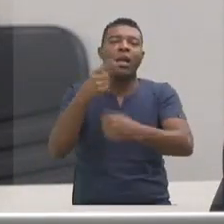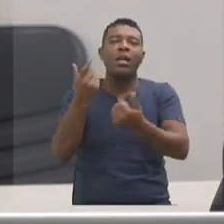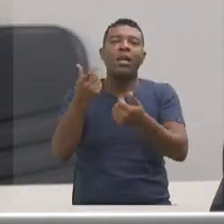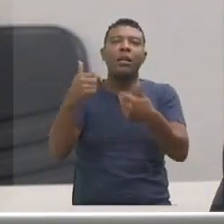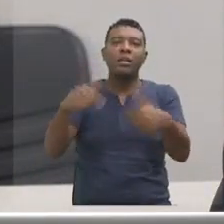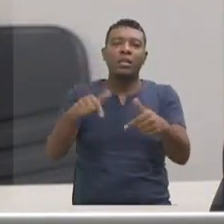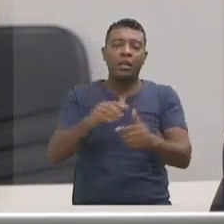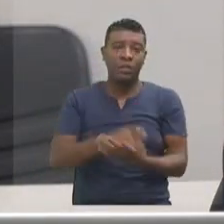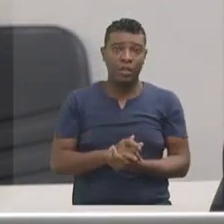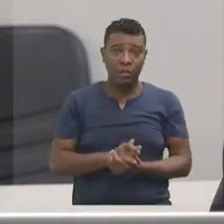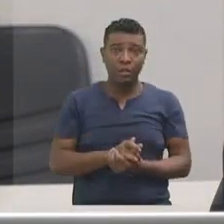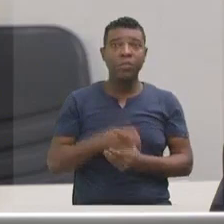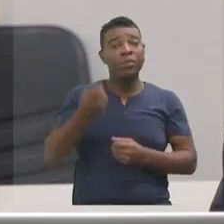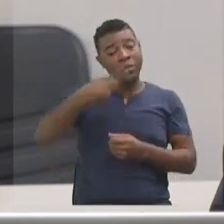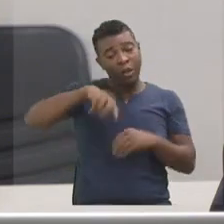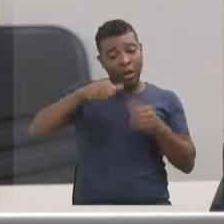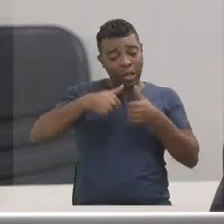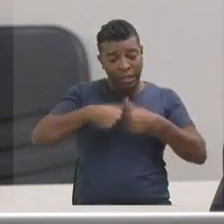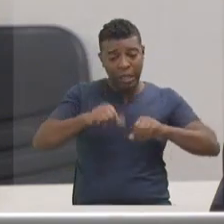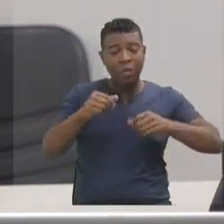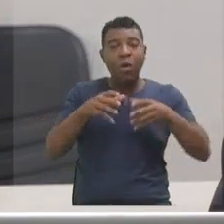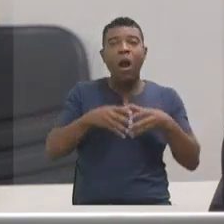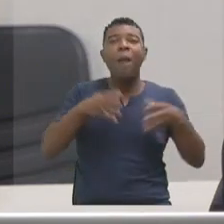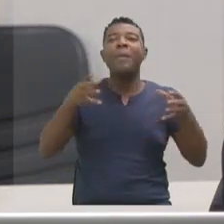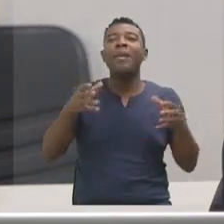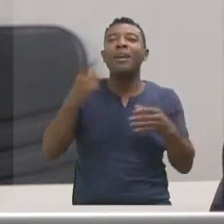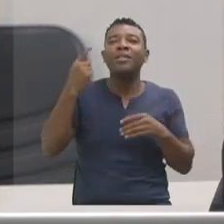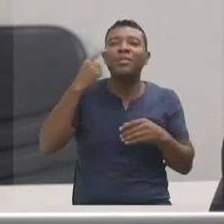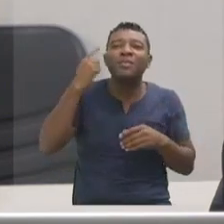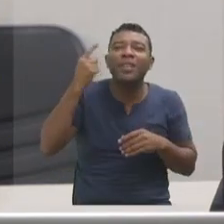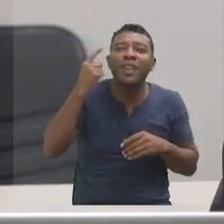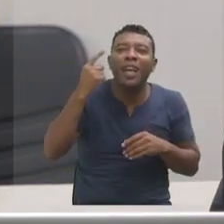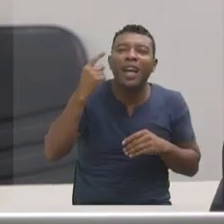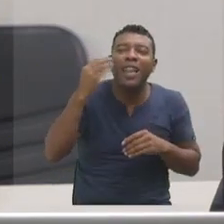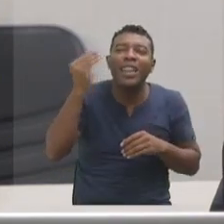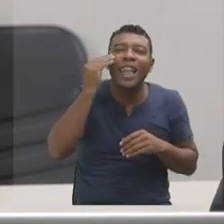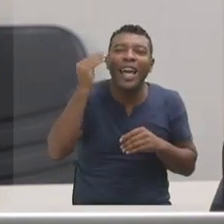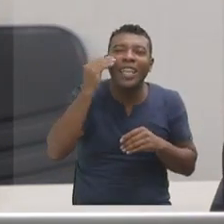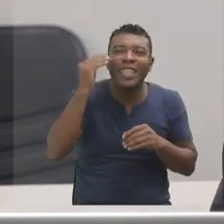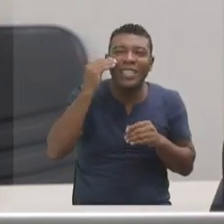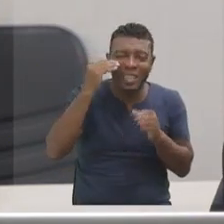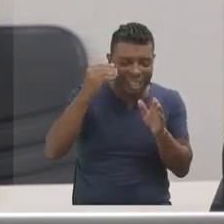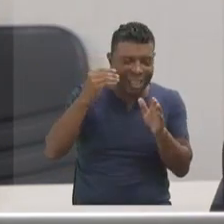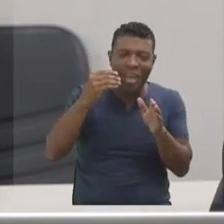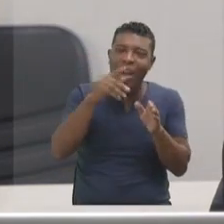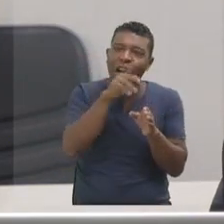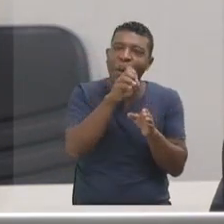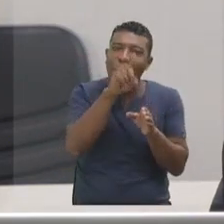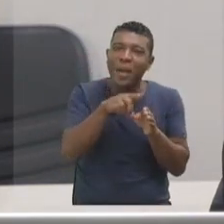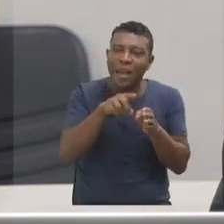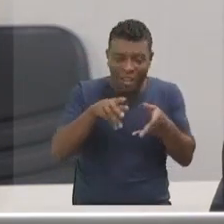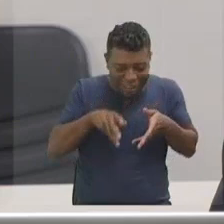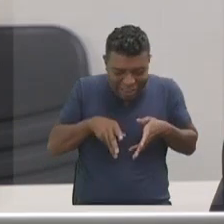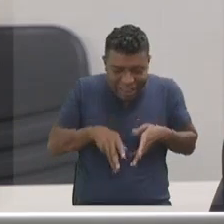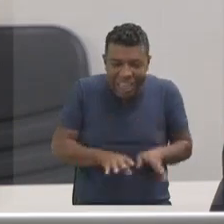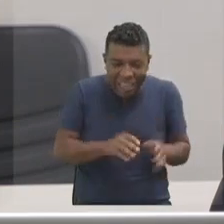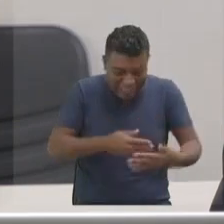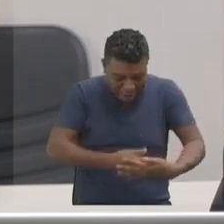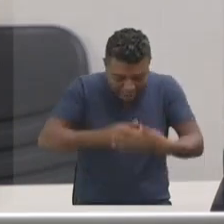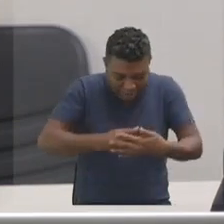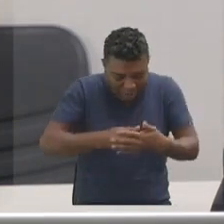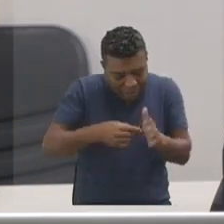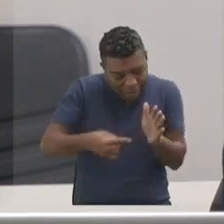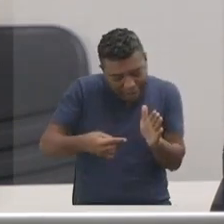ampliando o teste do pezinho dando mais diagnóstico de doenças raras Minas Gerais está sendo um grande exemplo